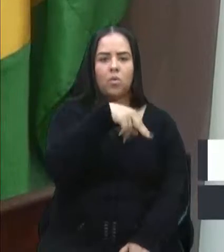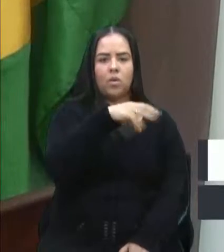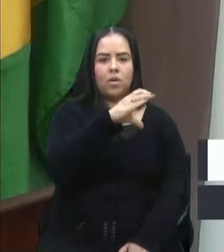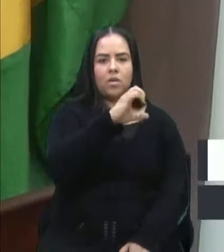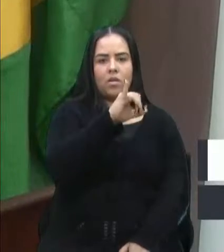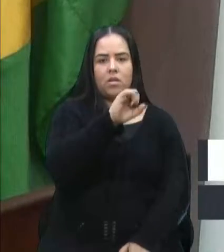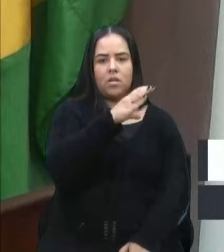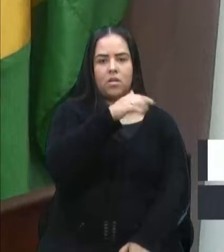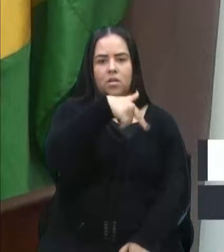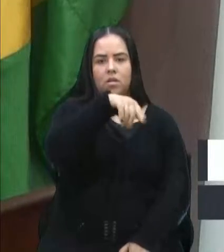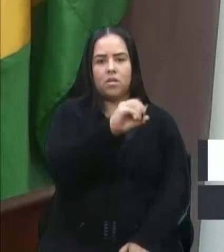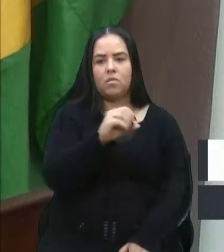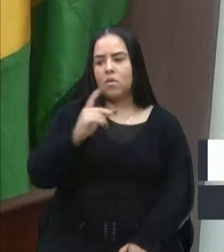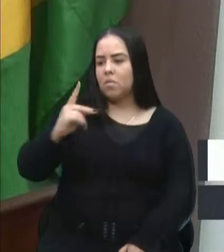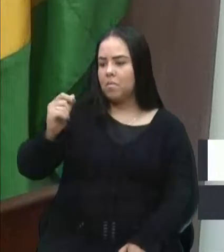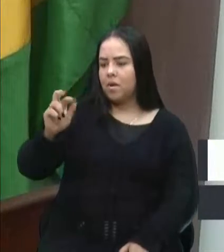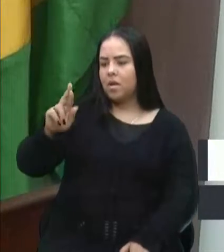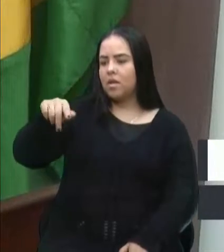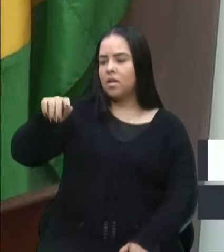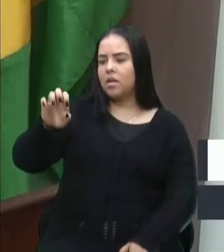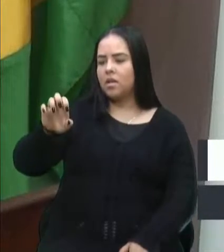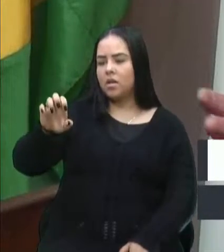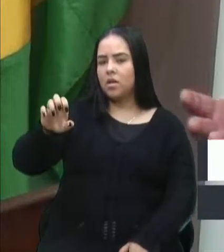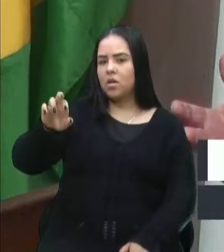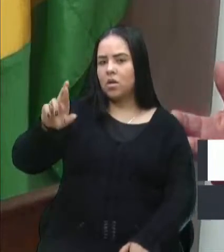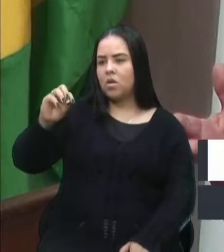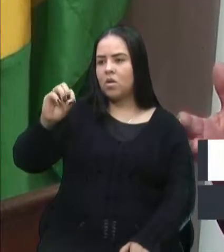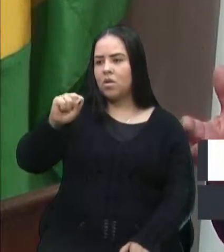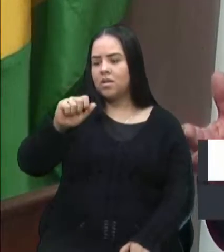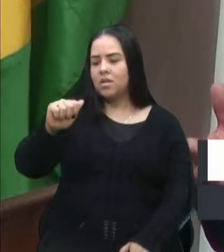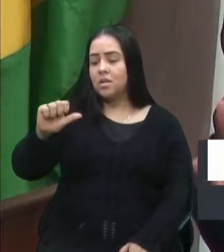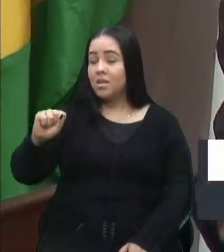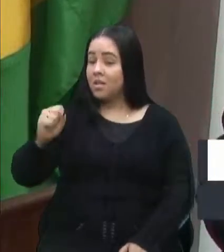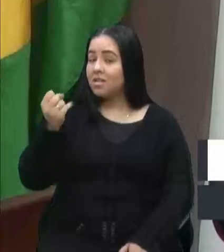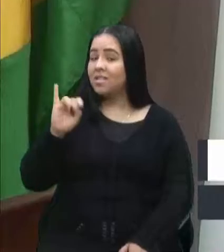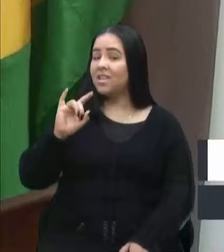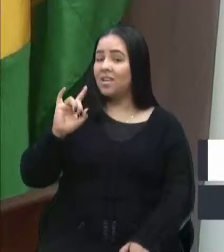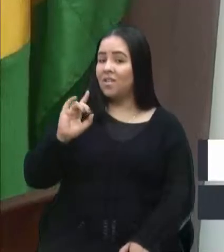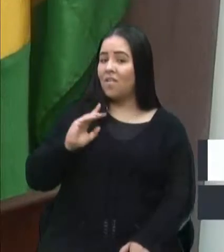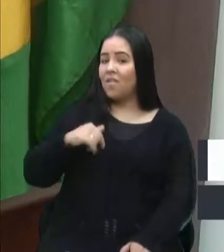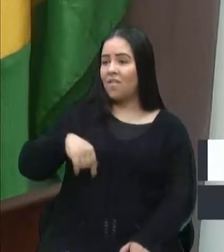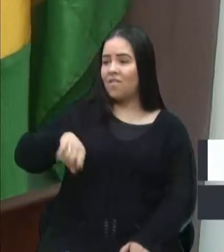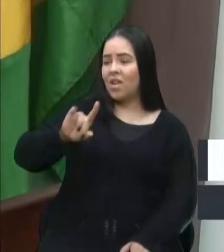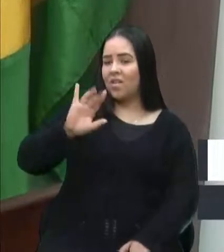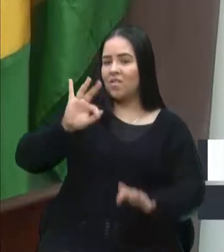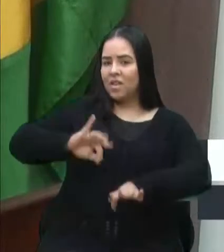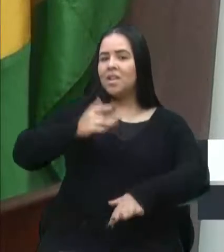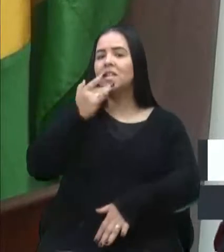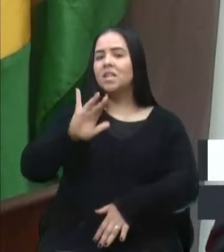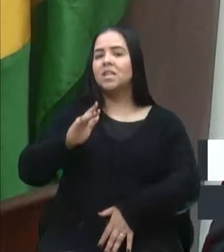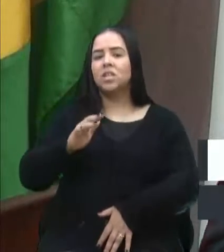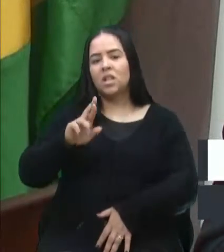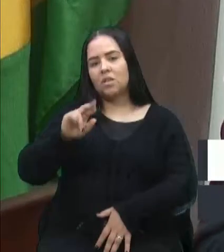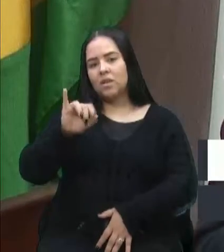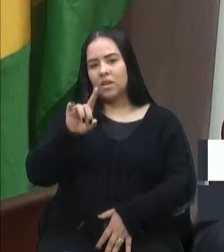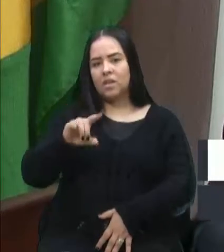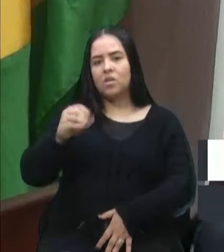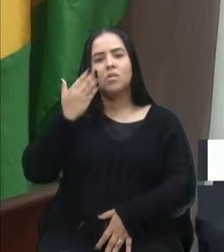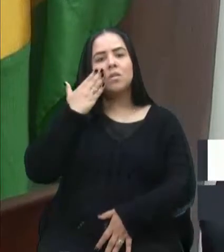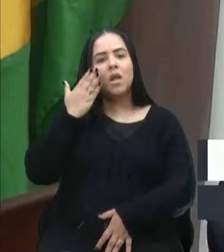Conceição, Parque das Rosas. Quem vai no final de tarde pro Risso sabe o que significa aquela